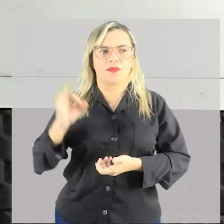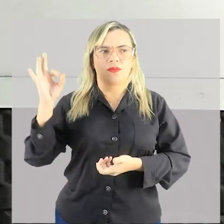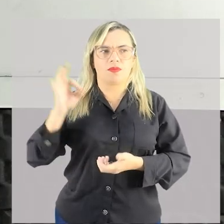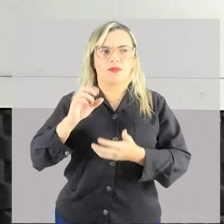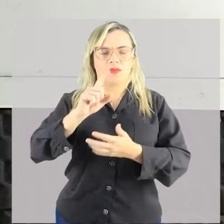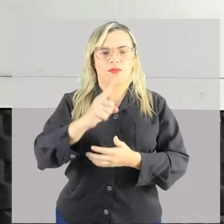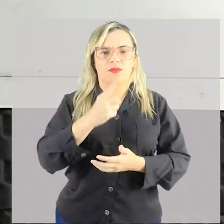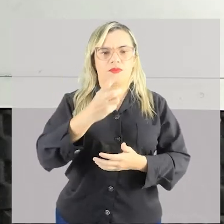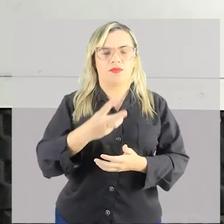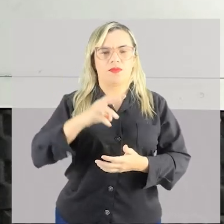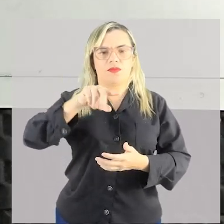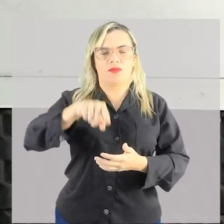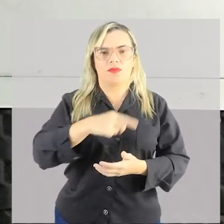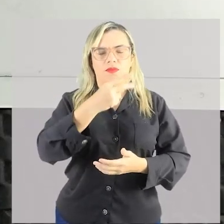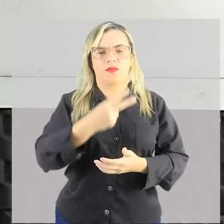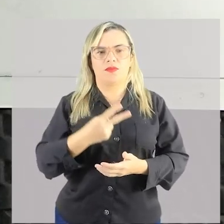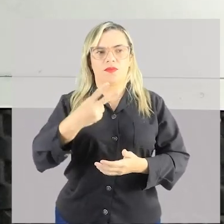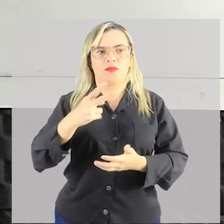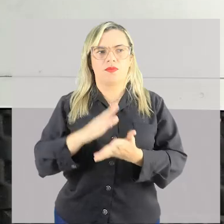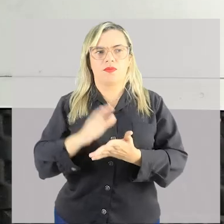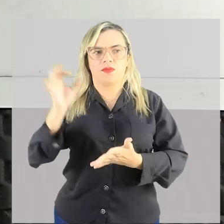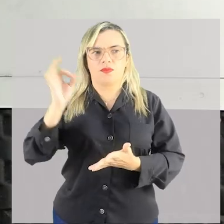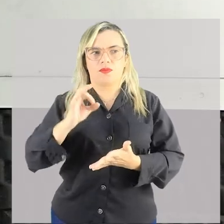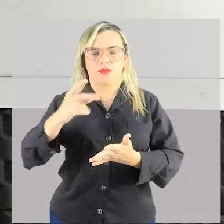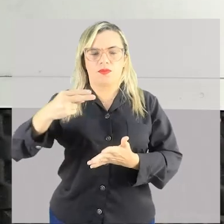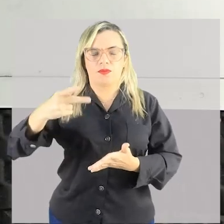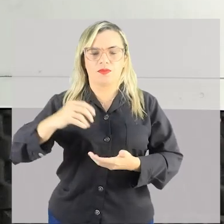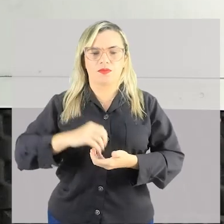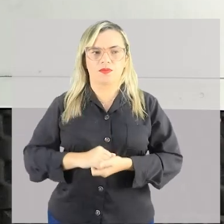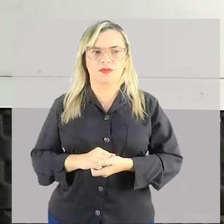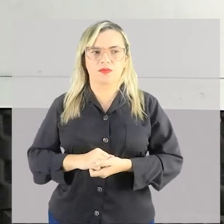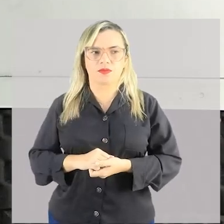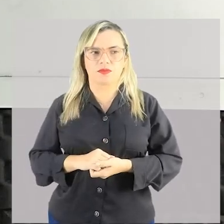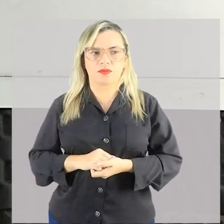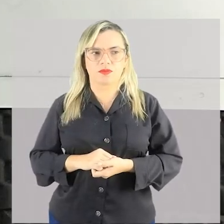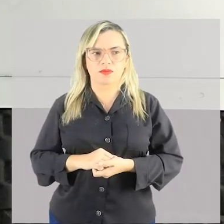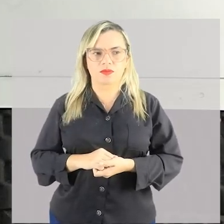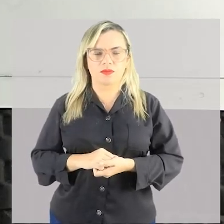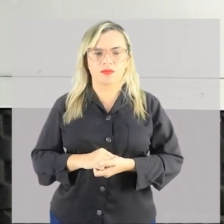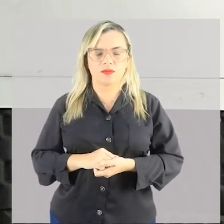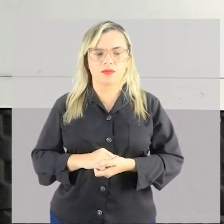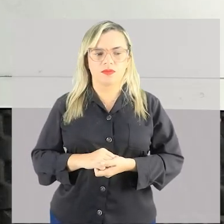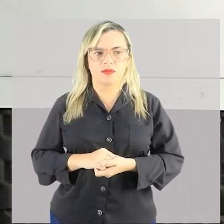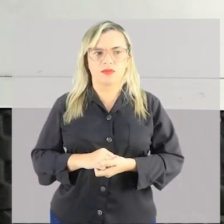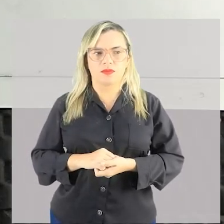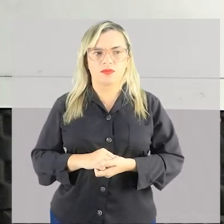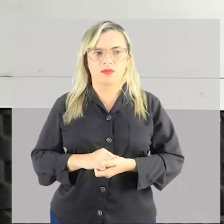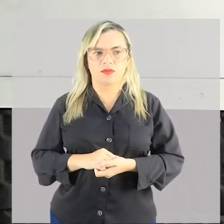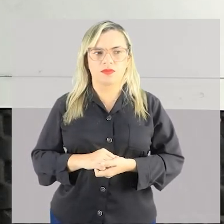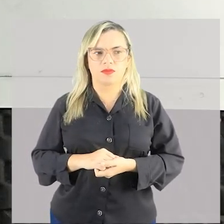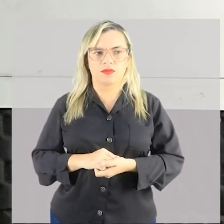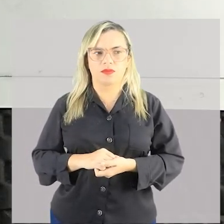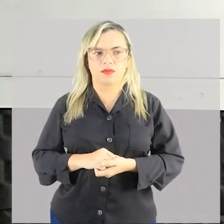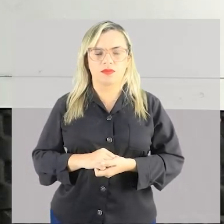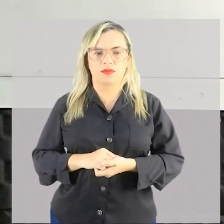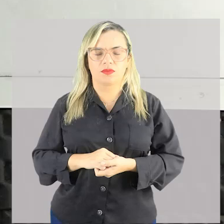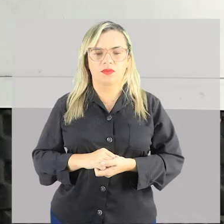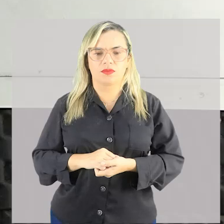13,2 certo então turma Isso aqui vai ser igual você vai aqui vai dar